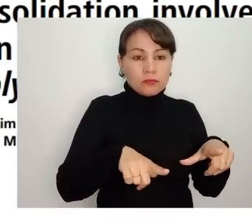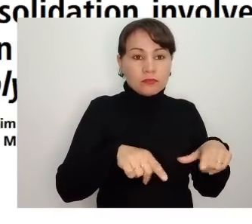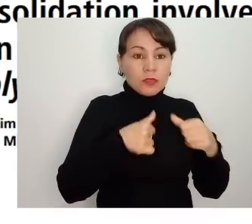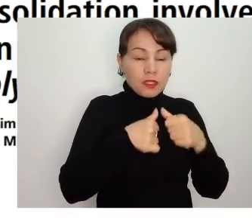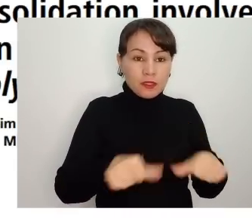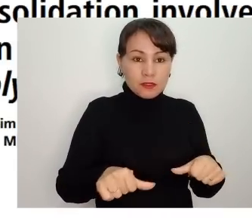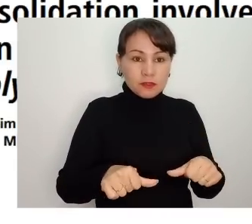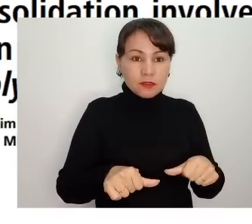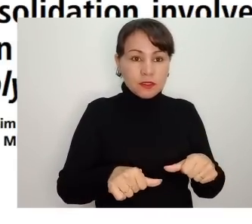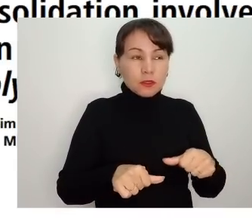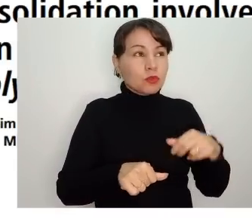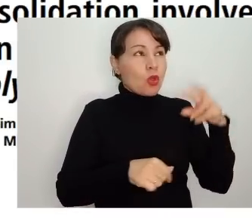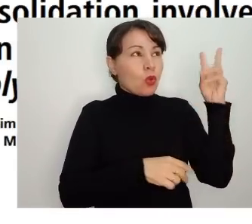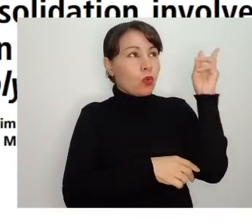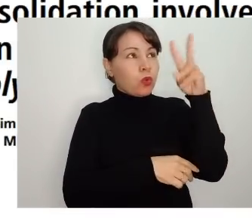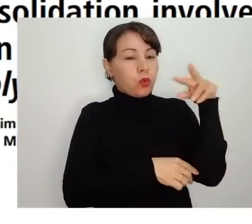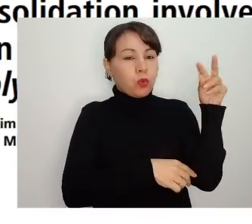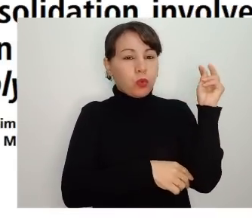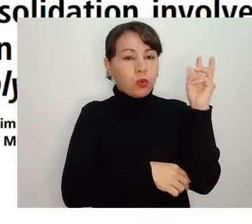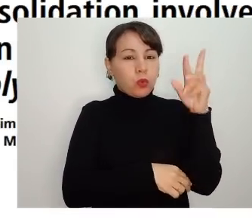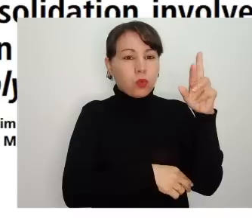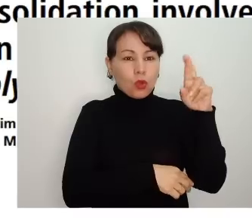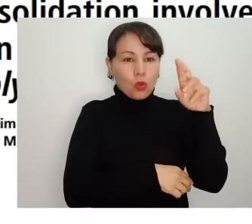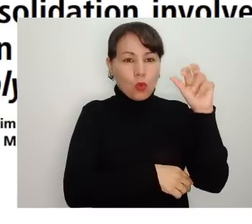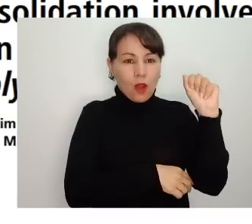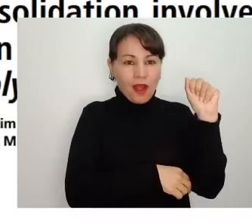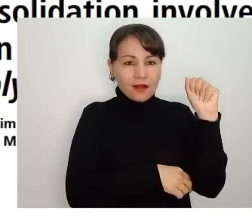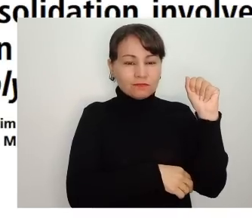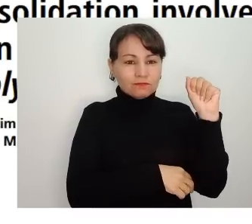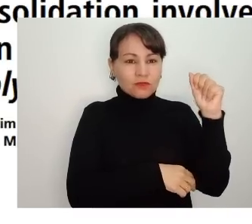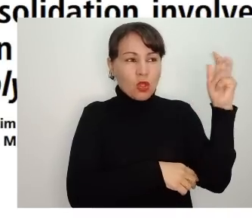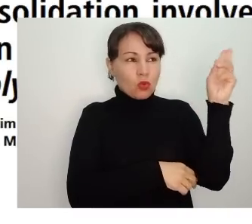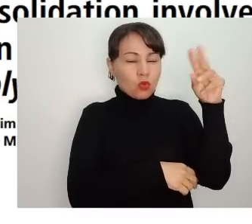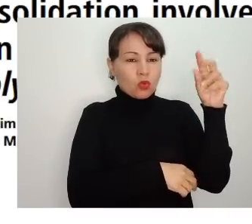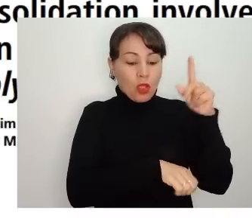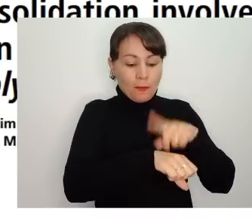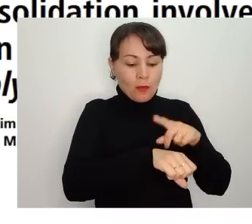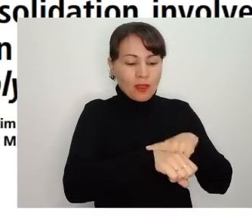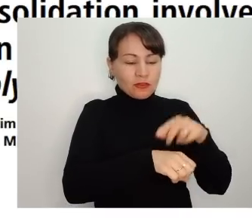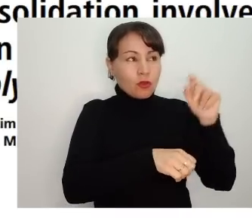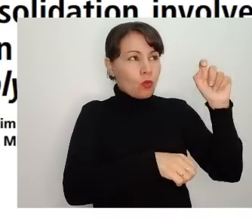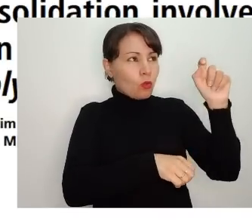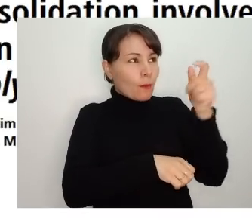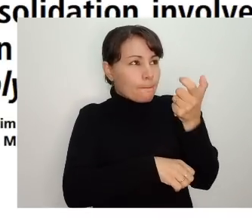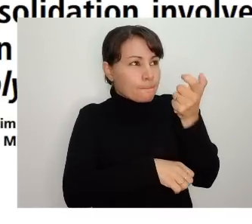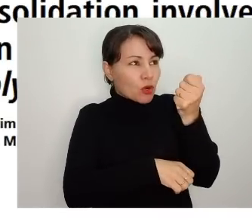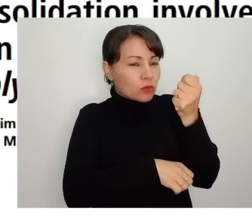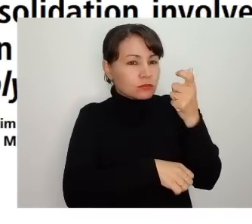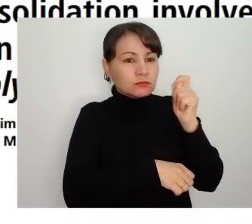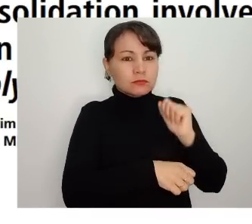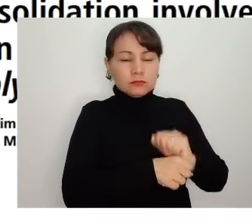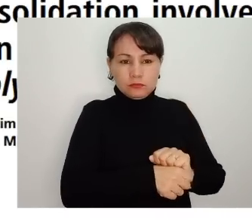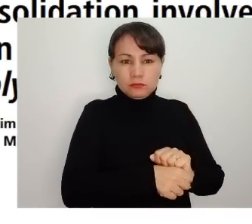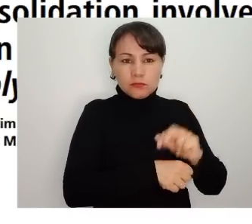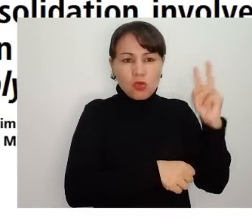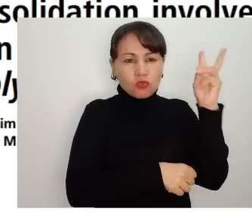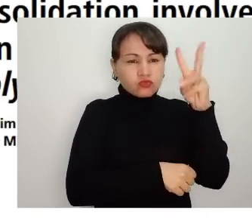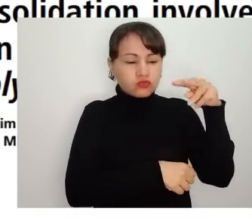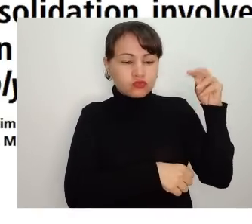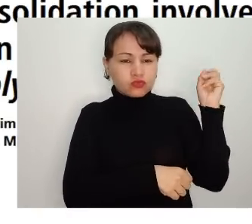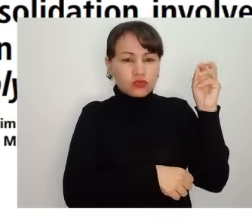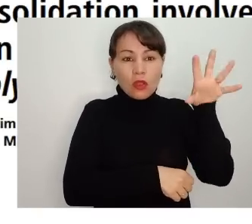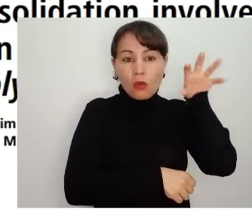e nós estamos com o ar-condicionado ligado. No momento que eu ligar o ar-condicionado, eu vou escutar o barulho